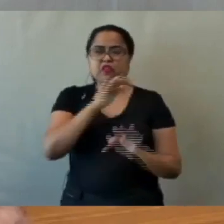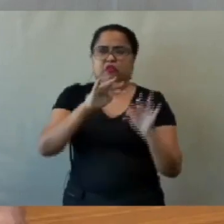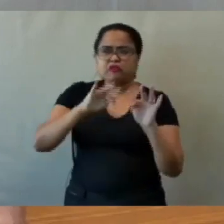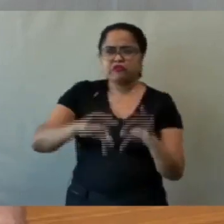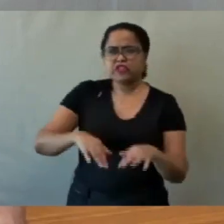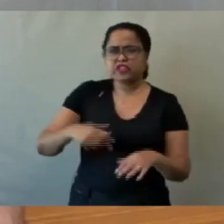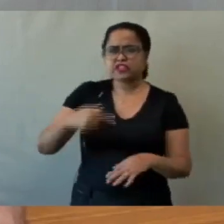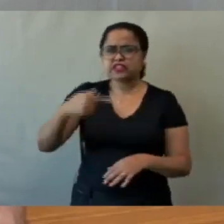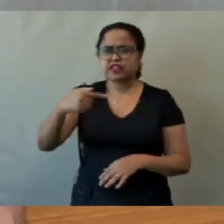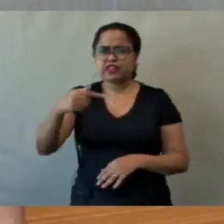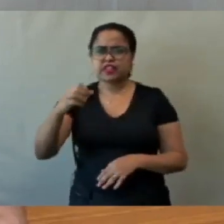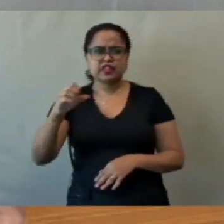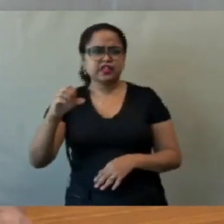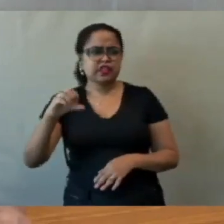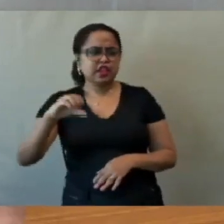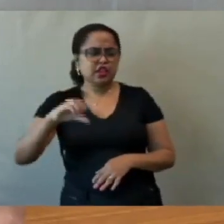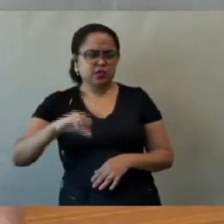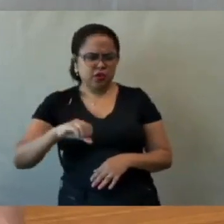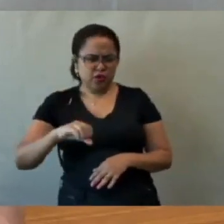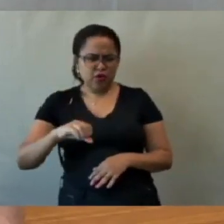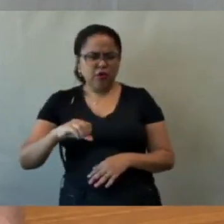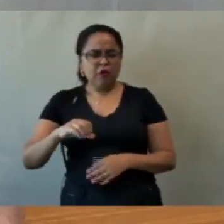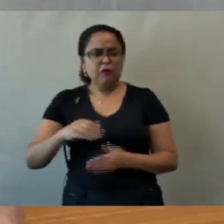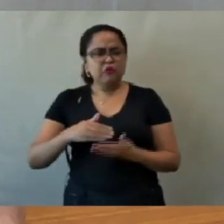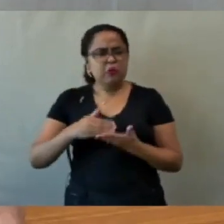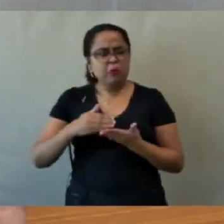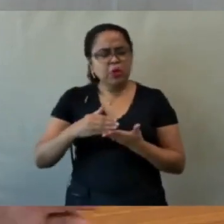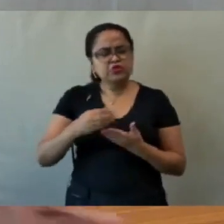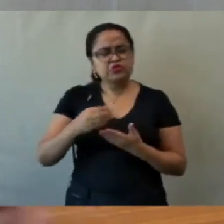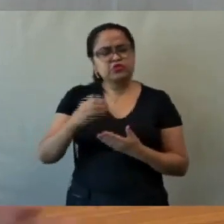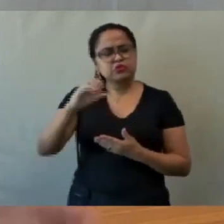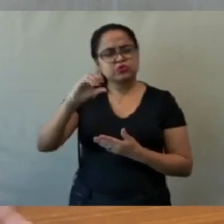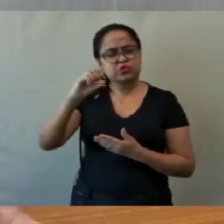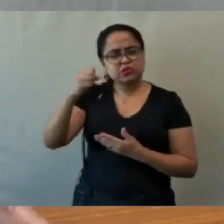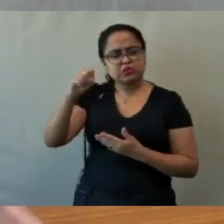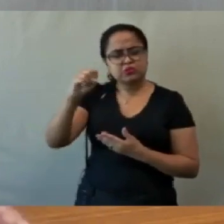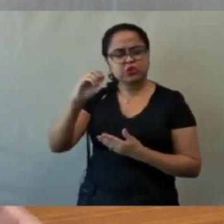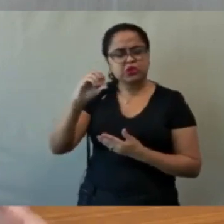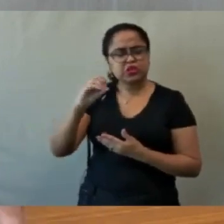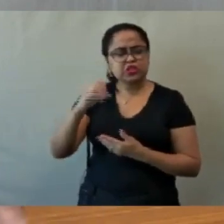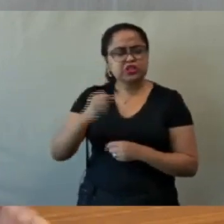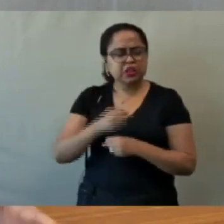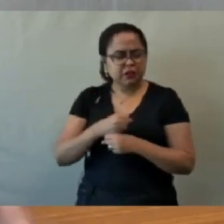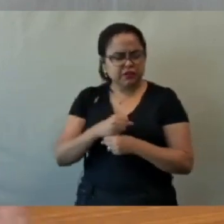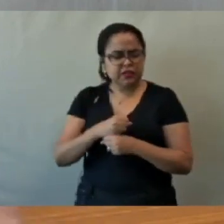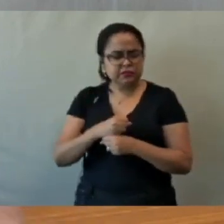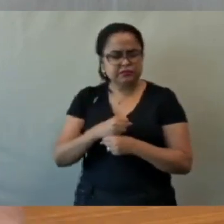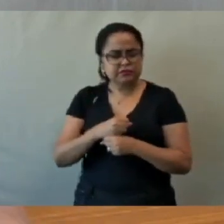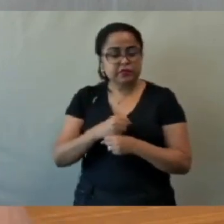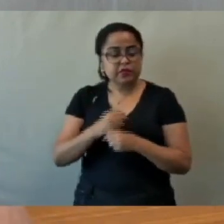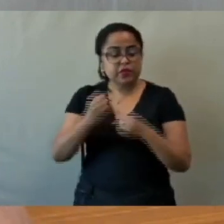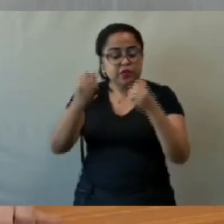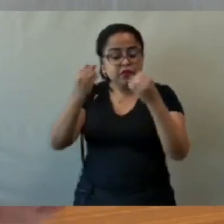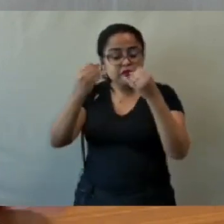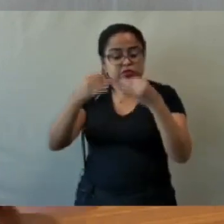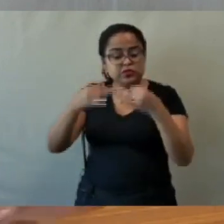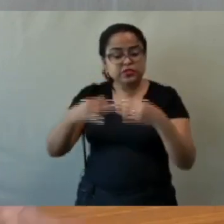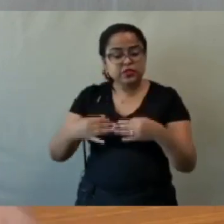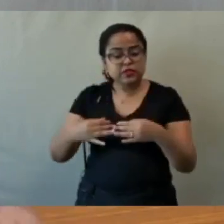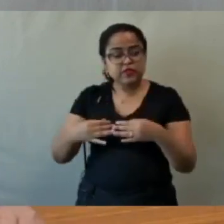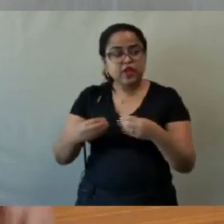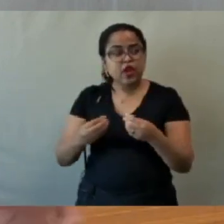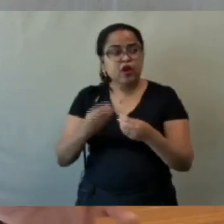de 1980, dos anos 80, eu vou descrever para vocês como que era a fazenda. Era